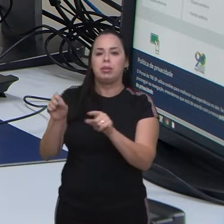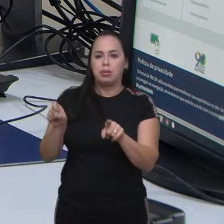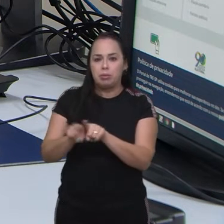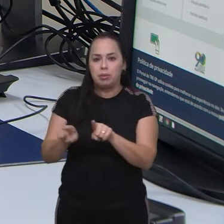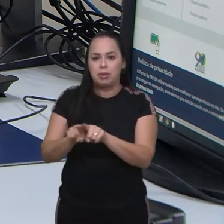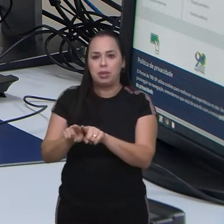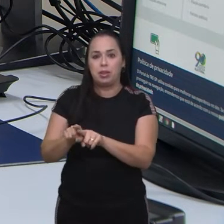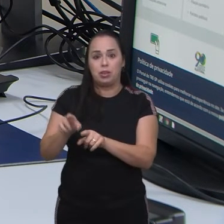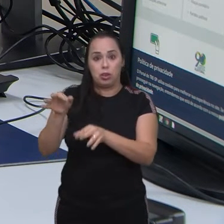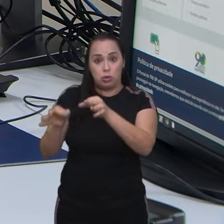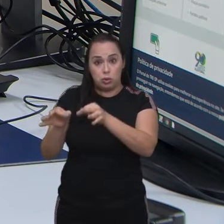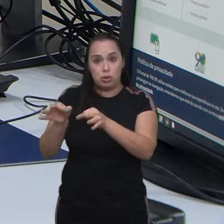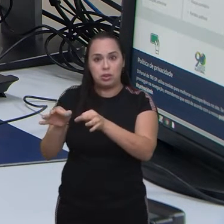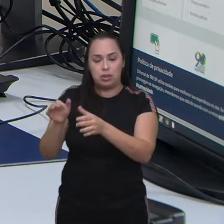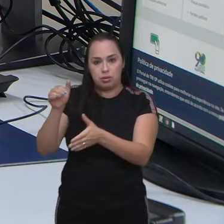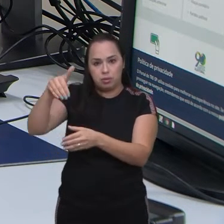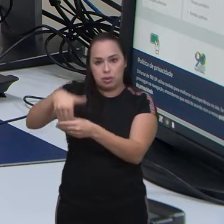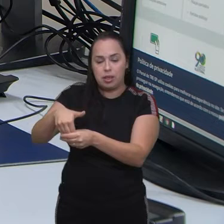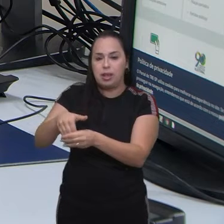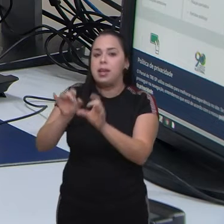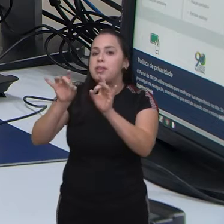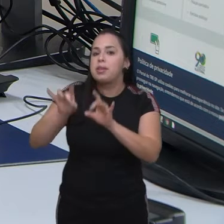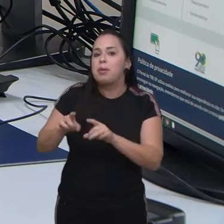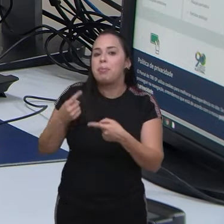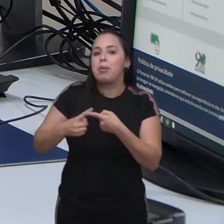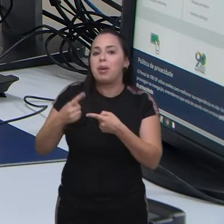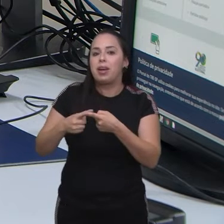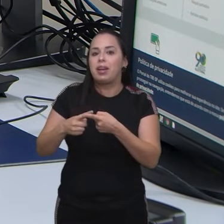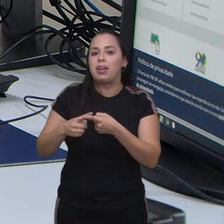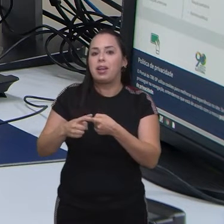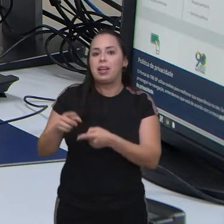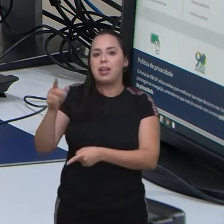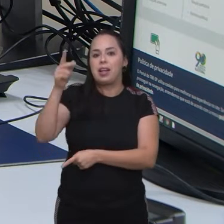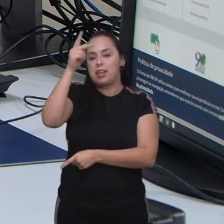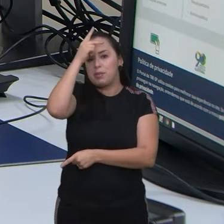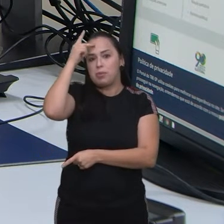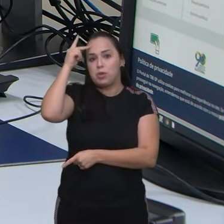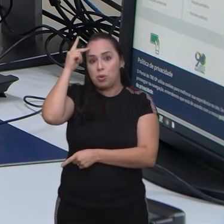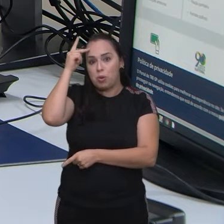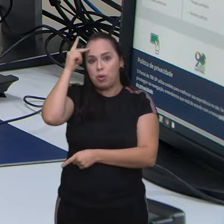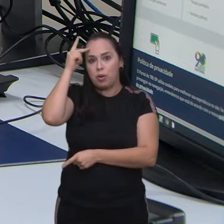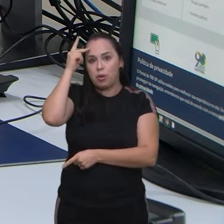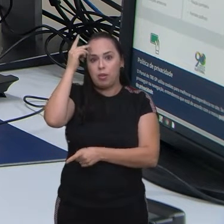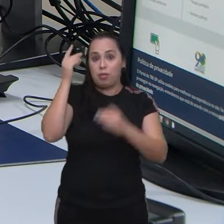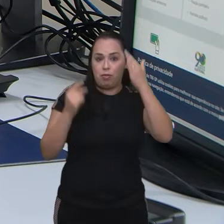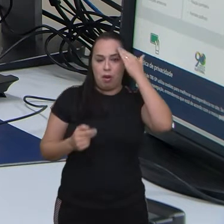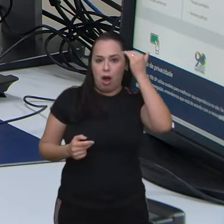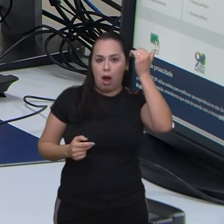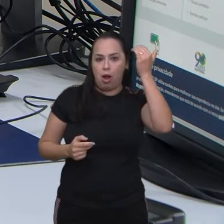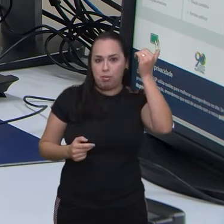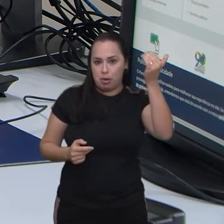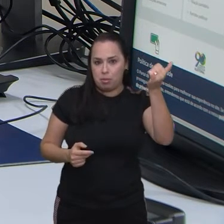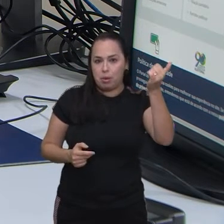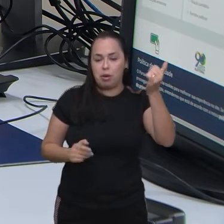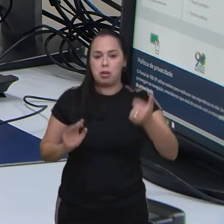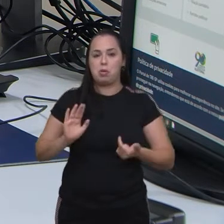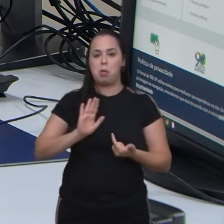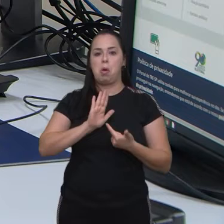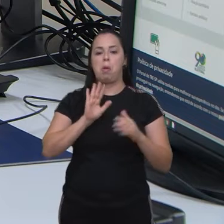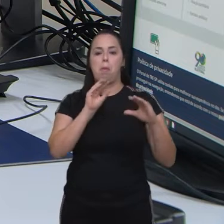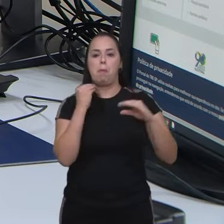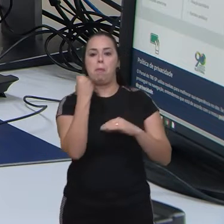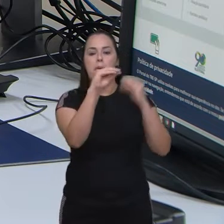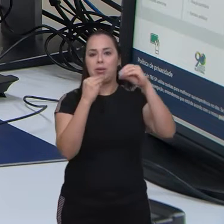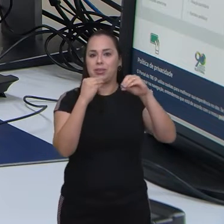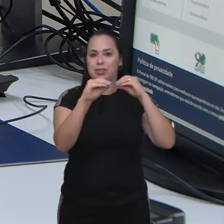pelos serviços prestados pela Justiça Eleitoral, em especial porque muitas celebridades acabaram se manifestando, em